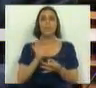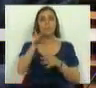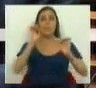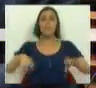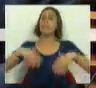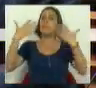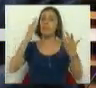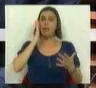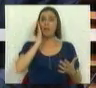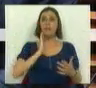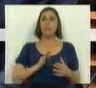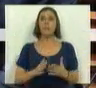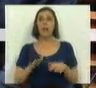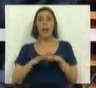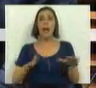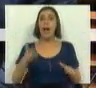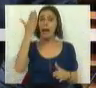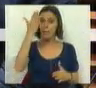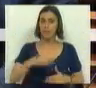inicial à mesa